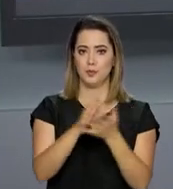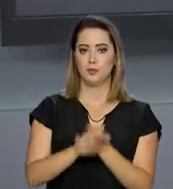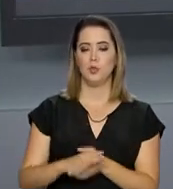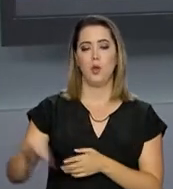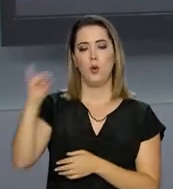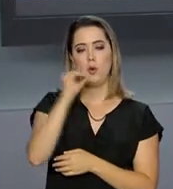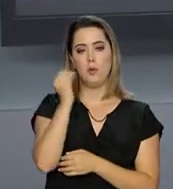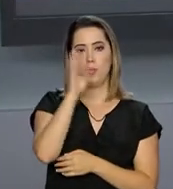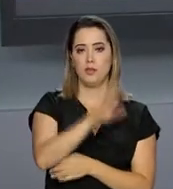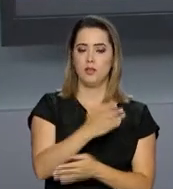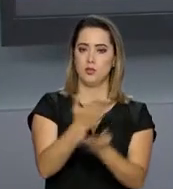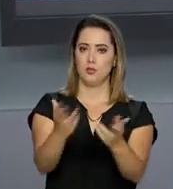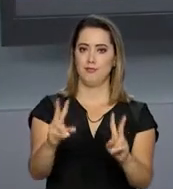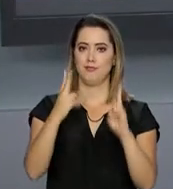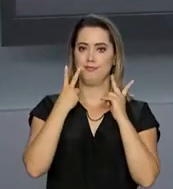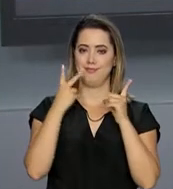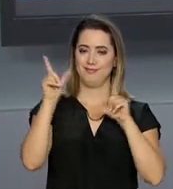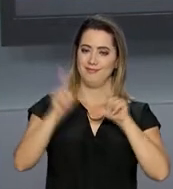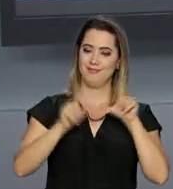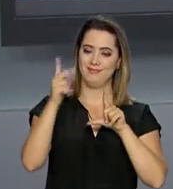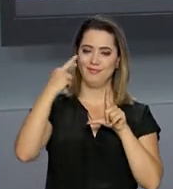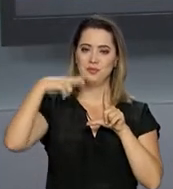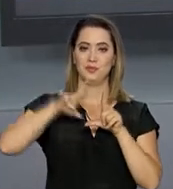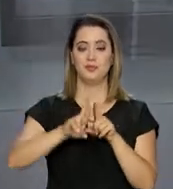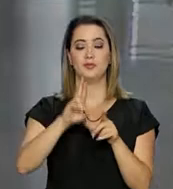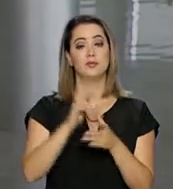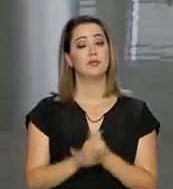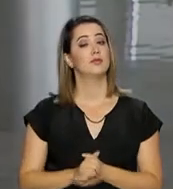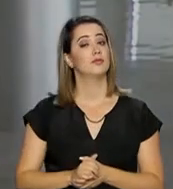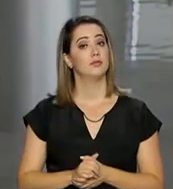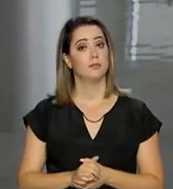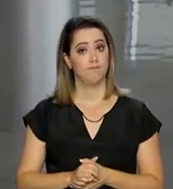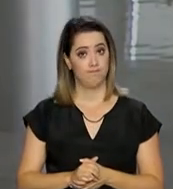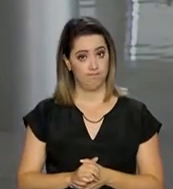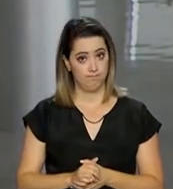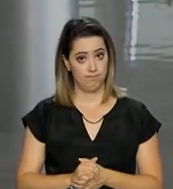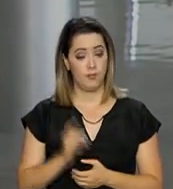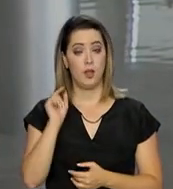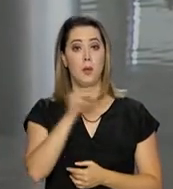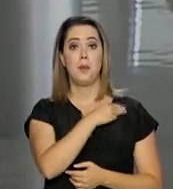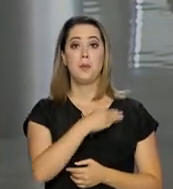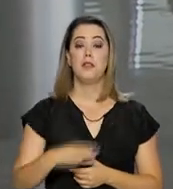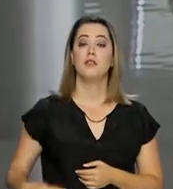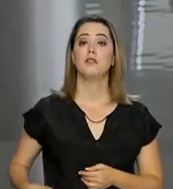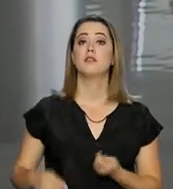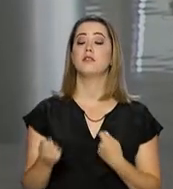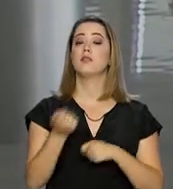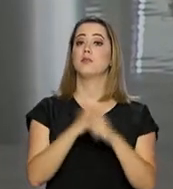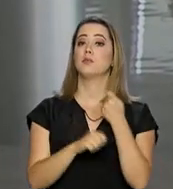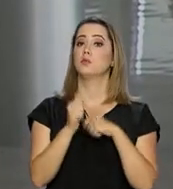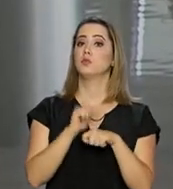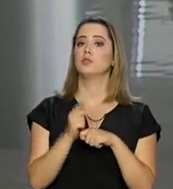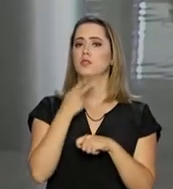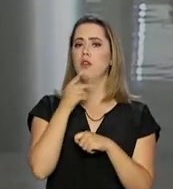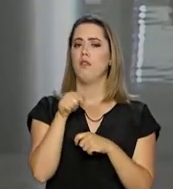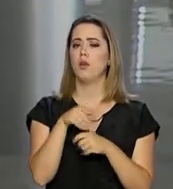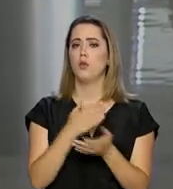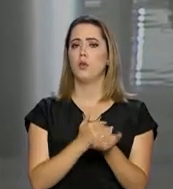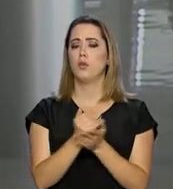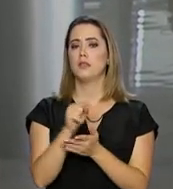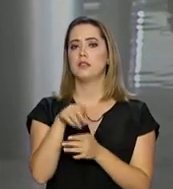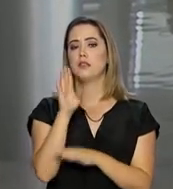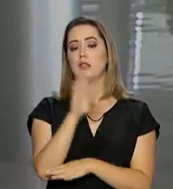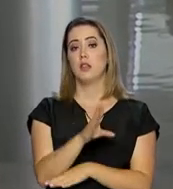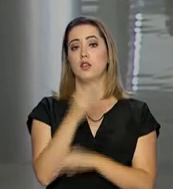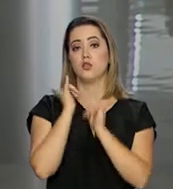para roberto boa tarde boa tarde a todos que nos assistem na tv nbr e olha o roberto ministério da fazenda no começo da tarde desta terça